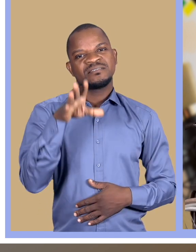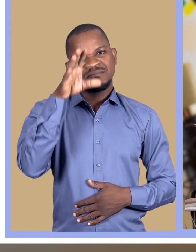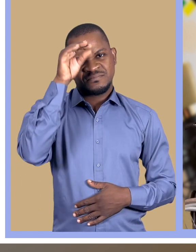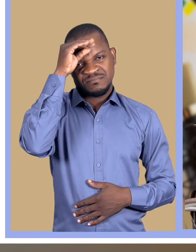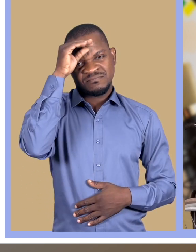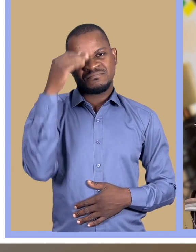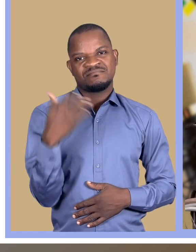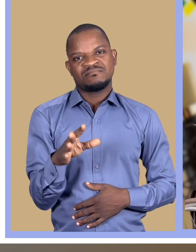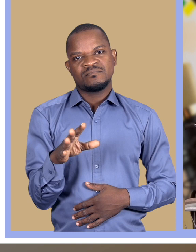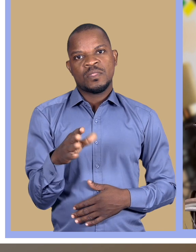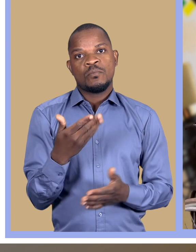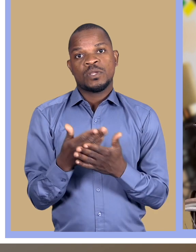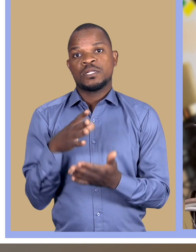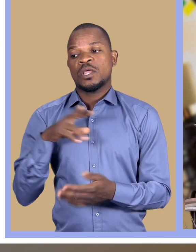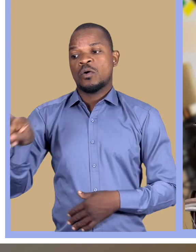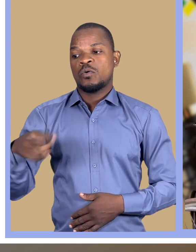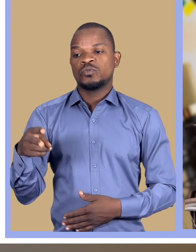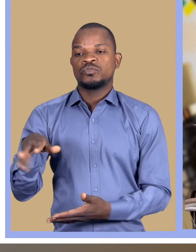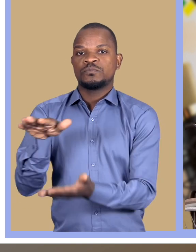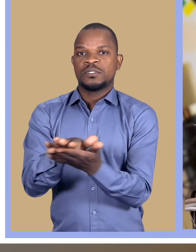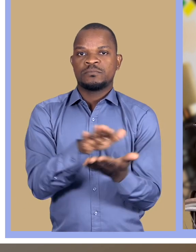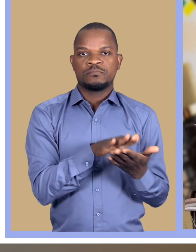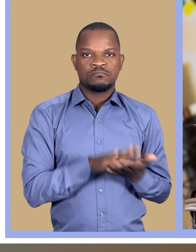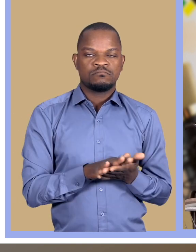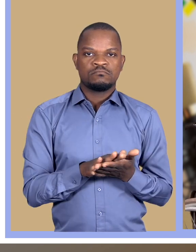há lugares onde nós atuamos em termos de